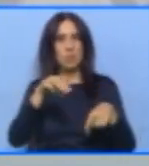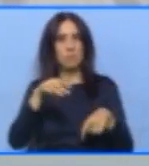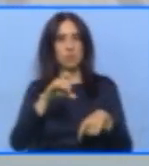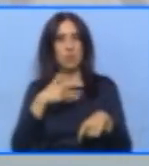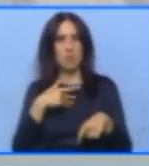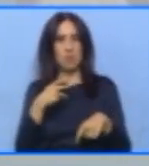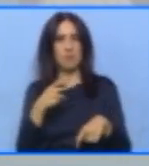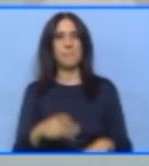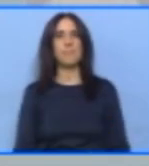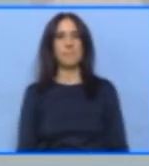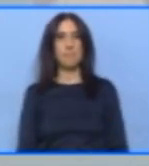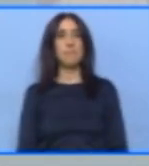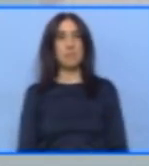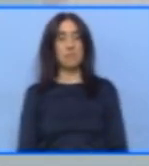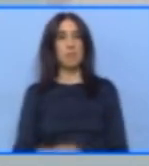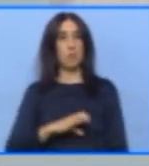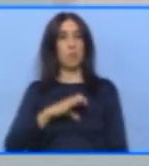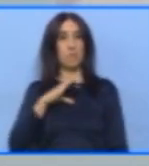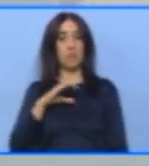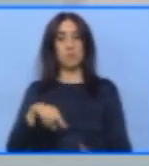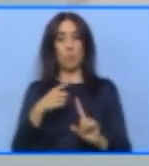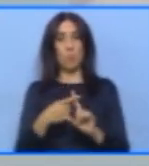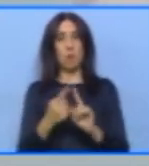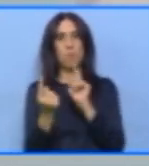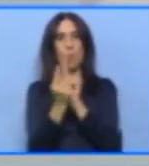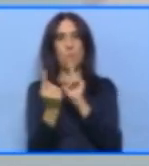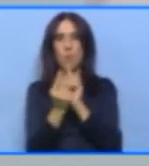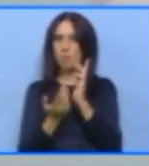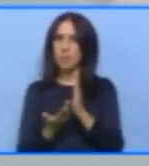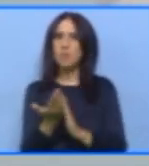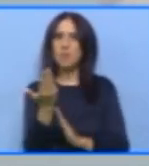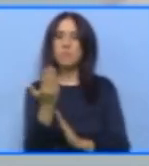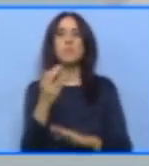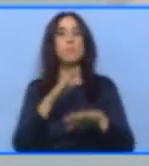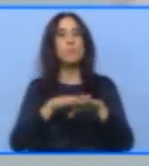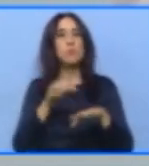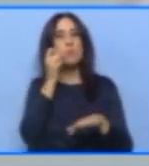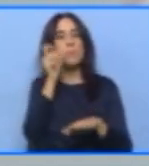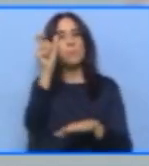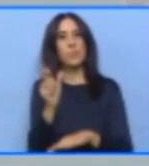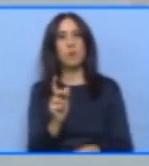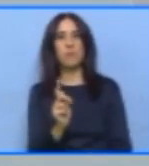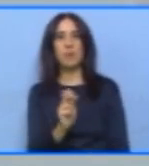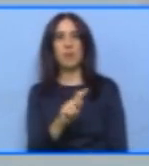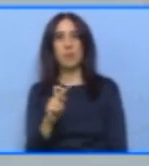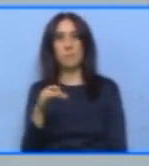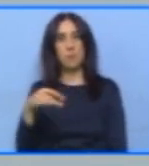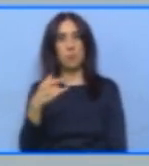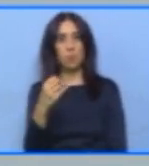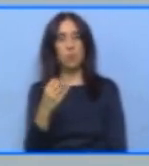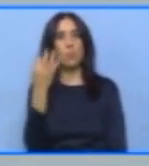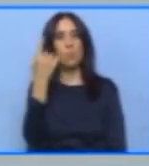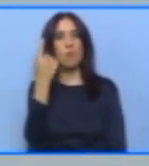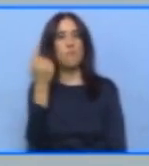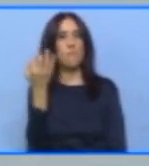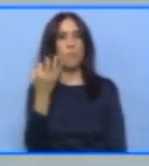E esta confiança do encontro anual manteve-se. E por isso o Vieira Pinto pode ir a uma das coisas